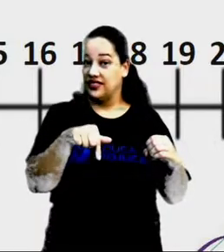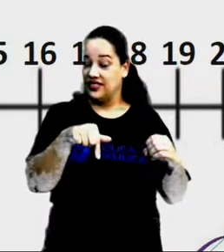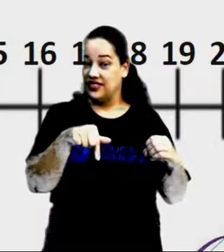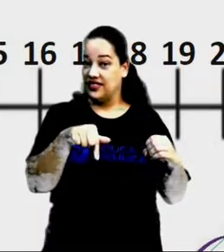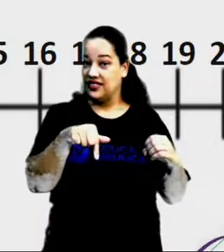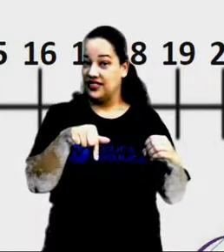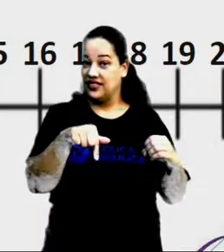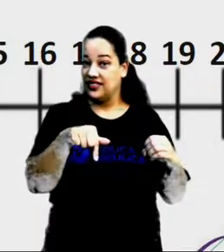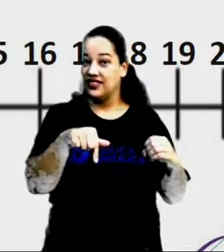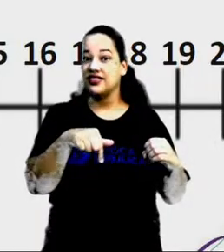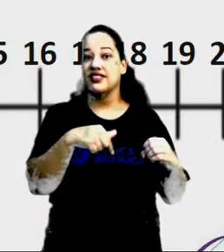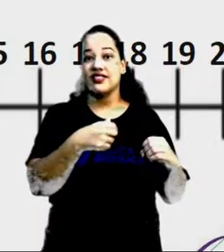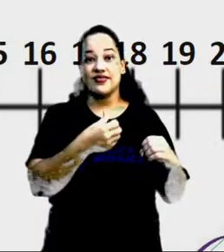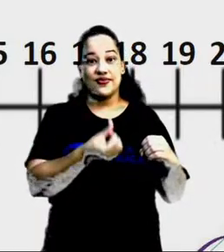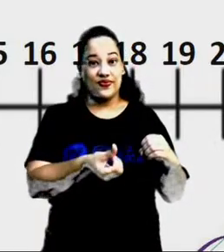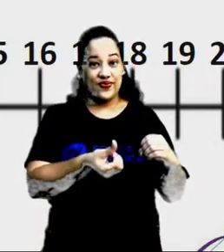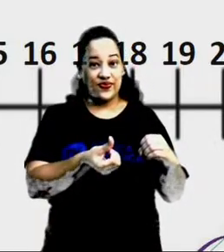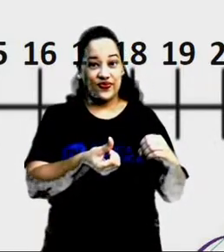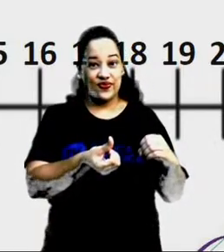7,